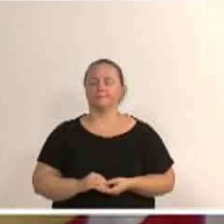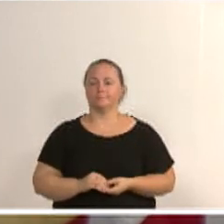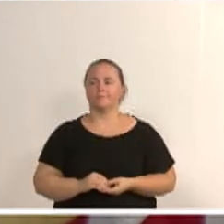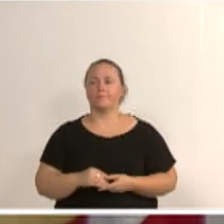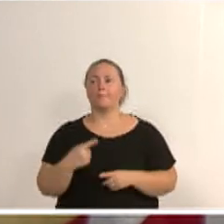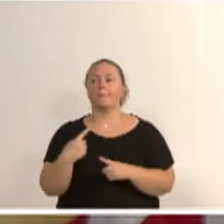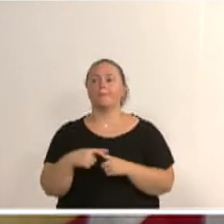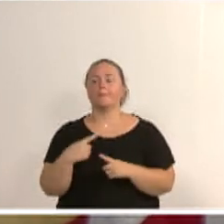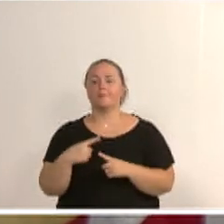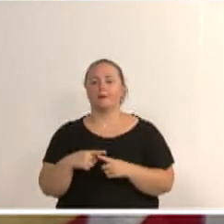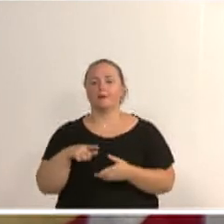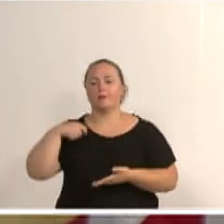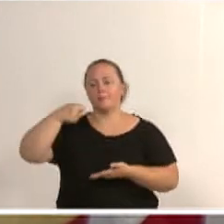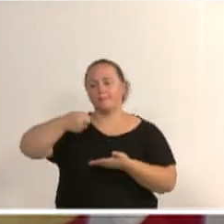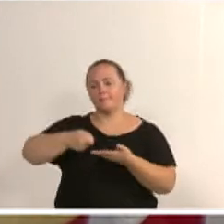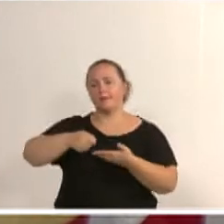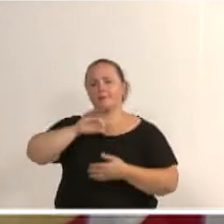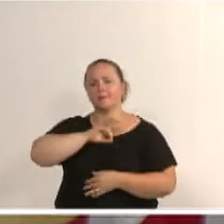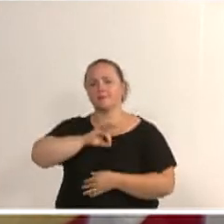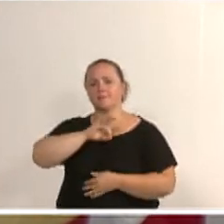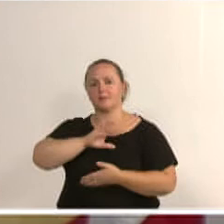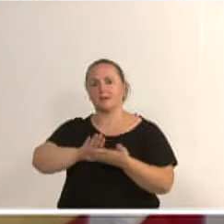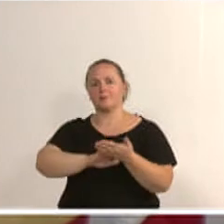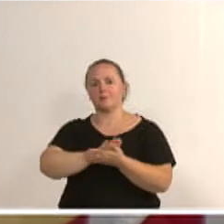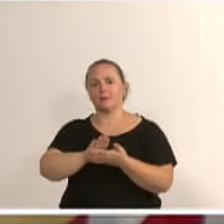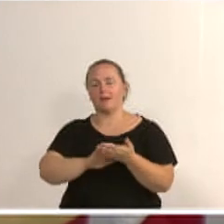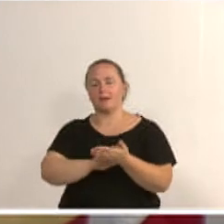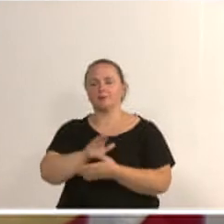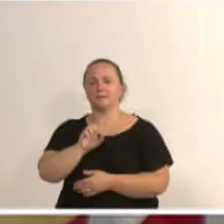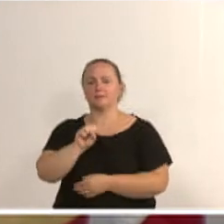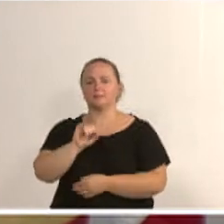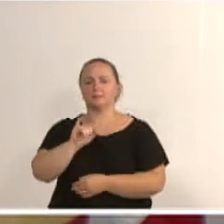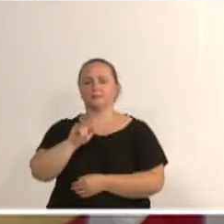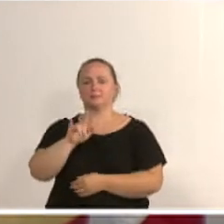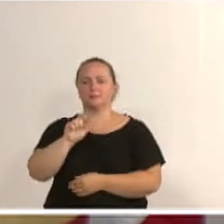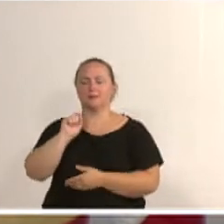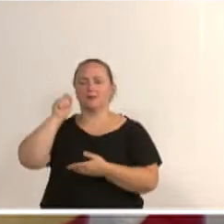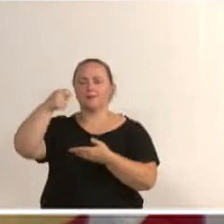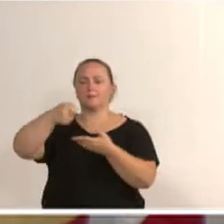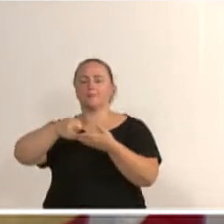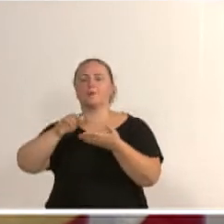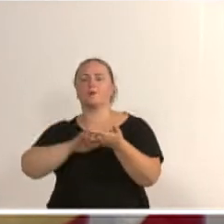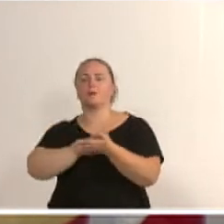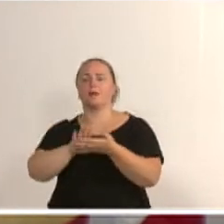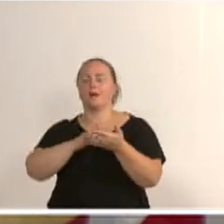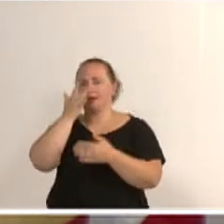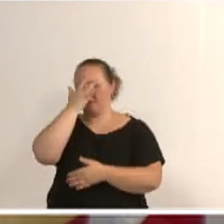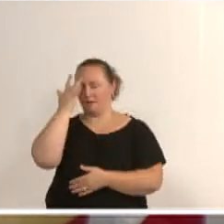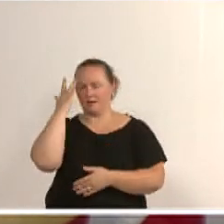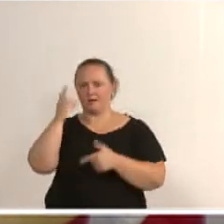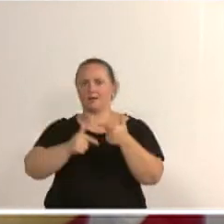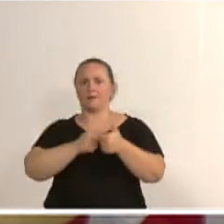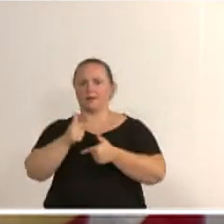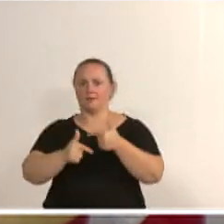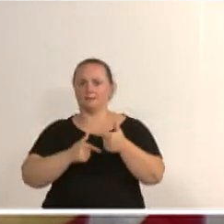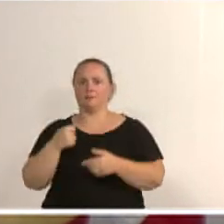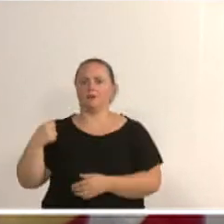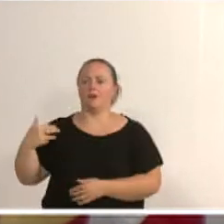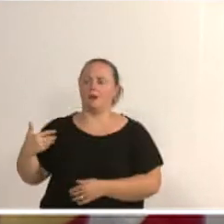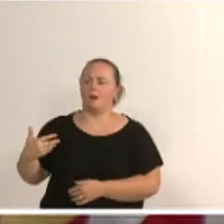da falta de pagamento do consórcio SIGA aos seus trabalhadores. Estão até